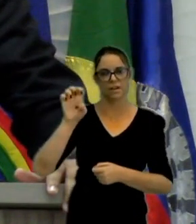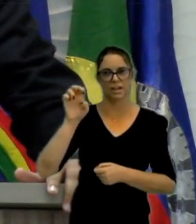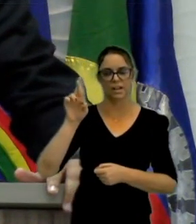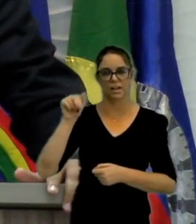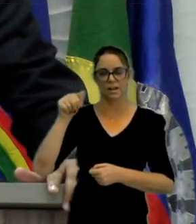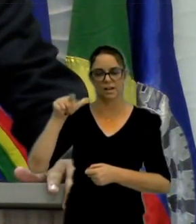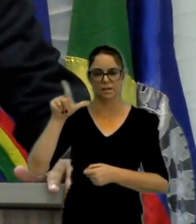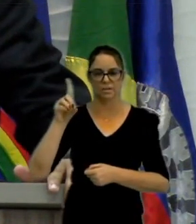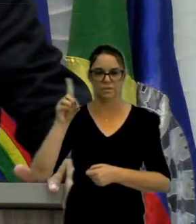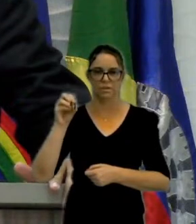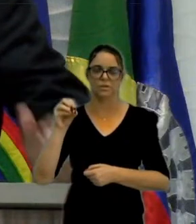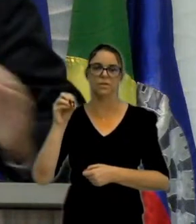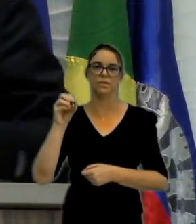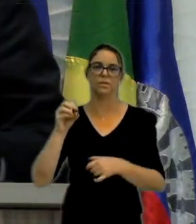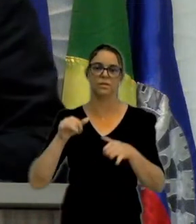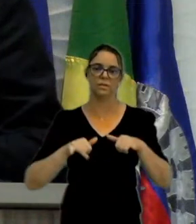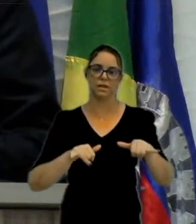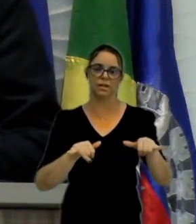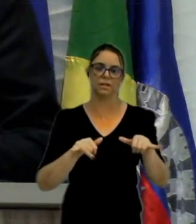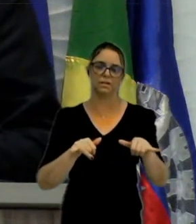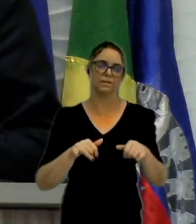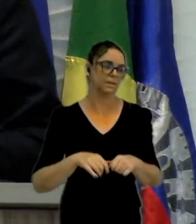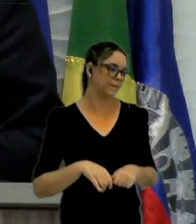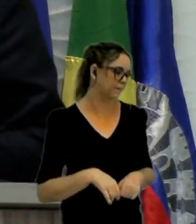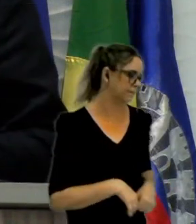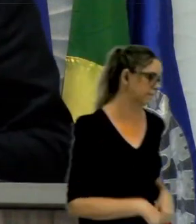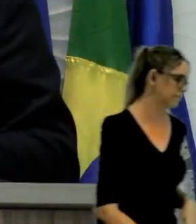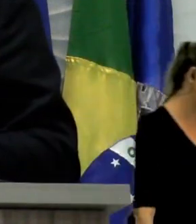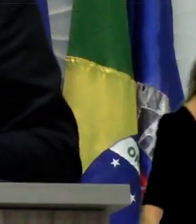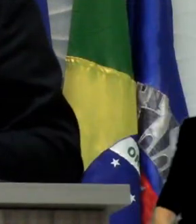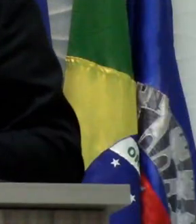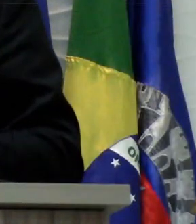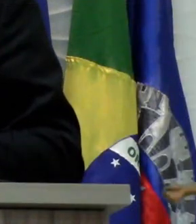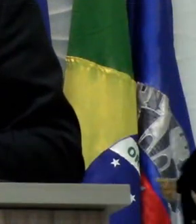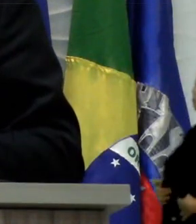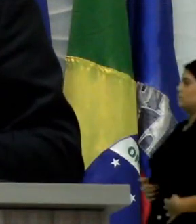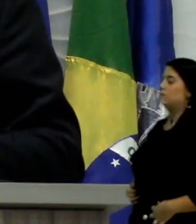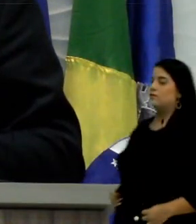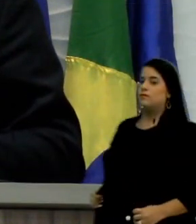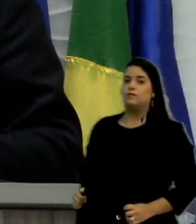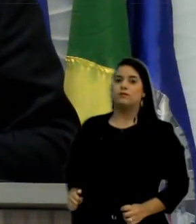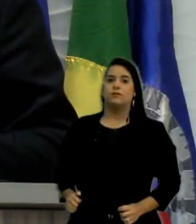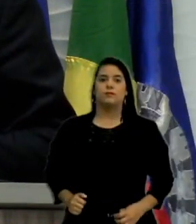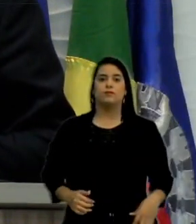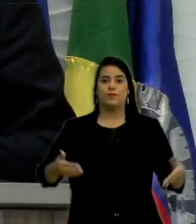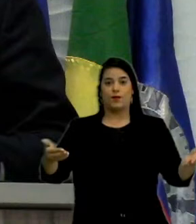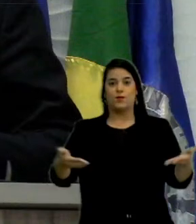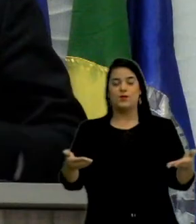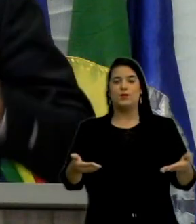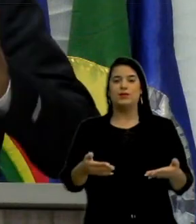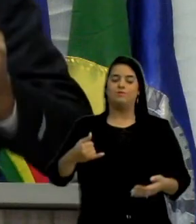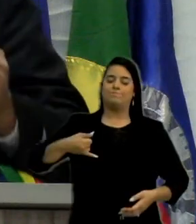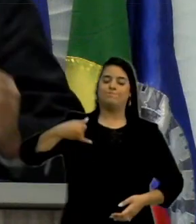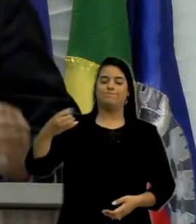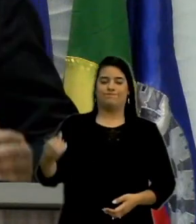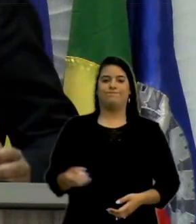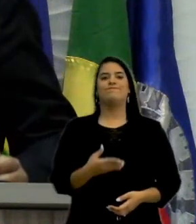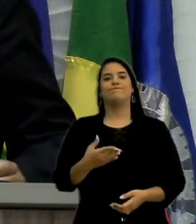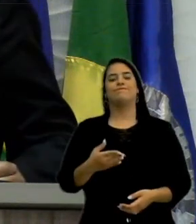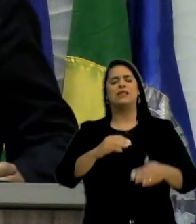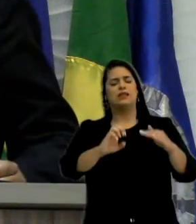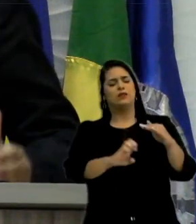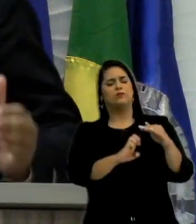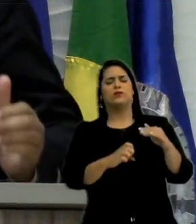né, que era dono da Barraquinha Azul, hoje fazendo vida nova, e um grande empresário do